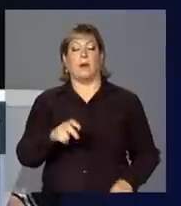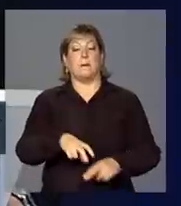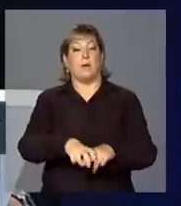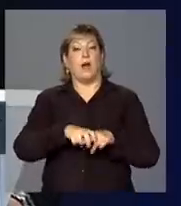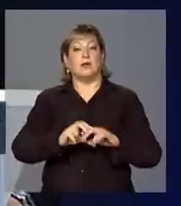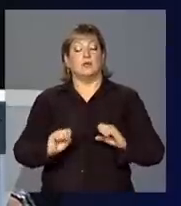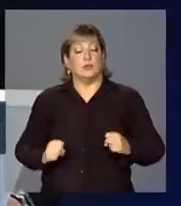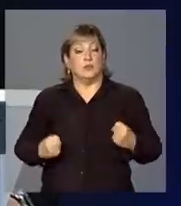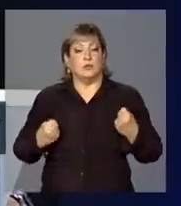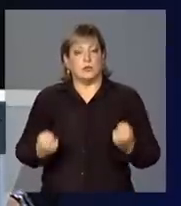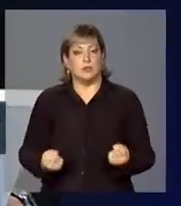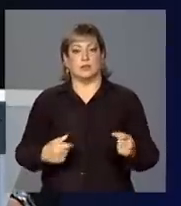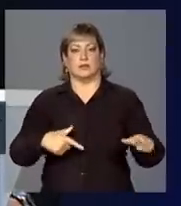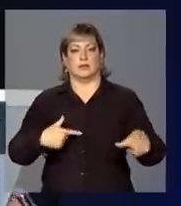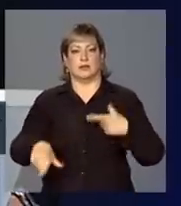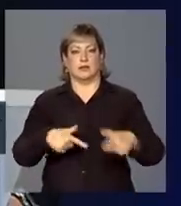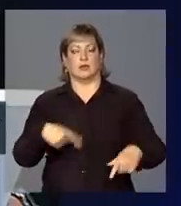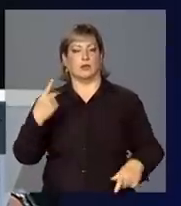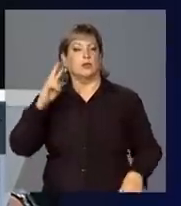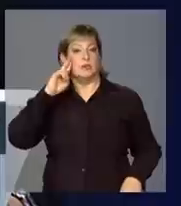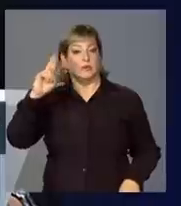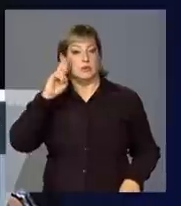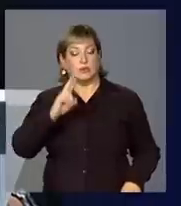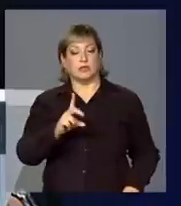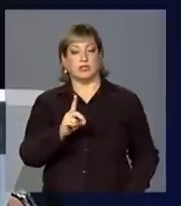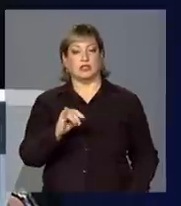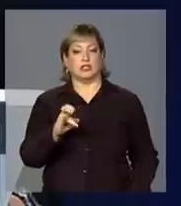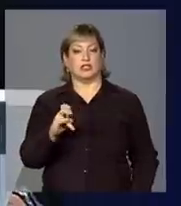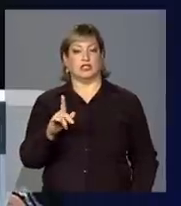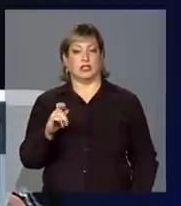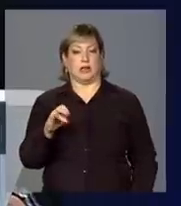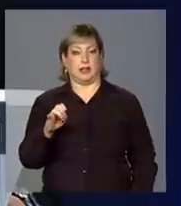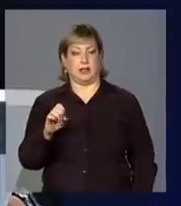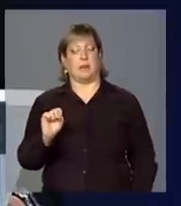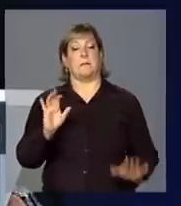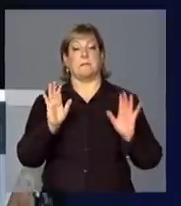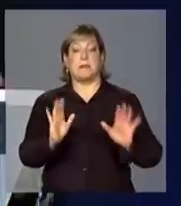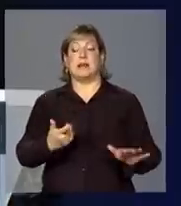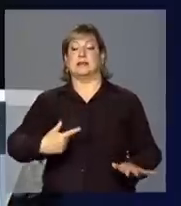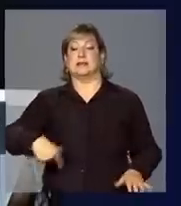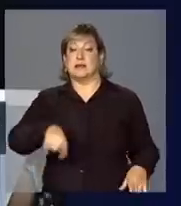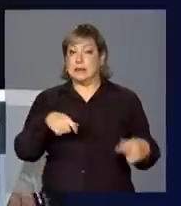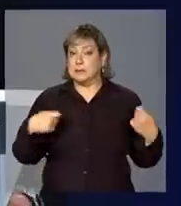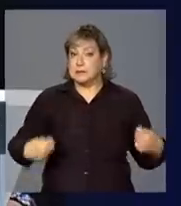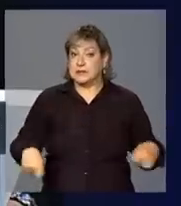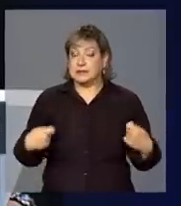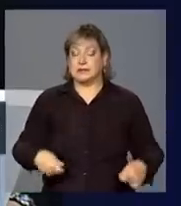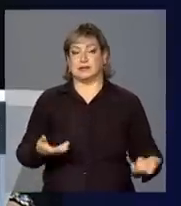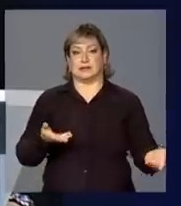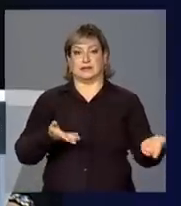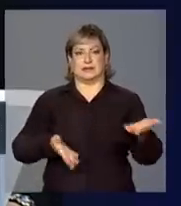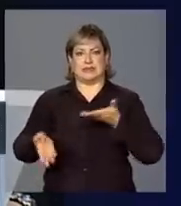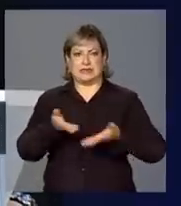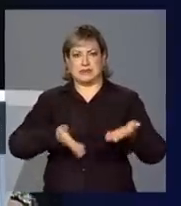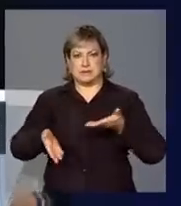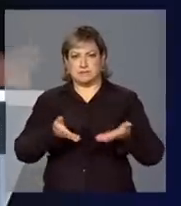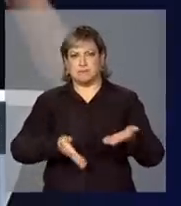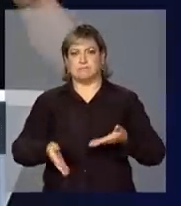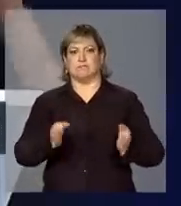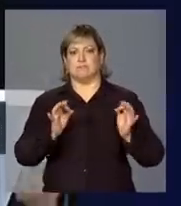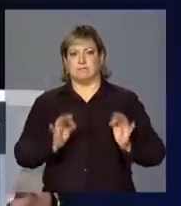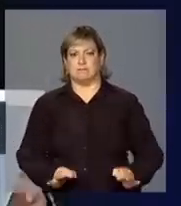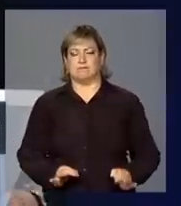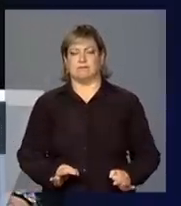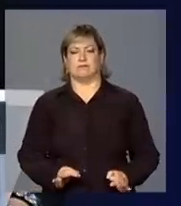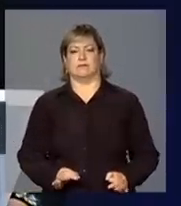empenho dos dirigentes, mas elas precisam de um tratamento sistemático que